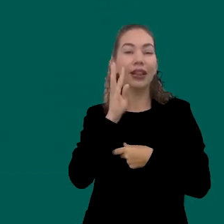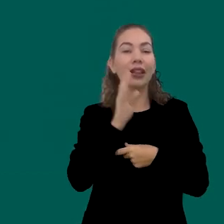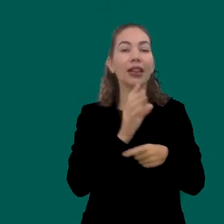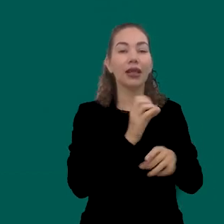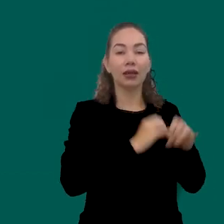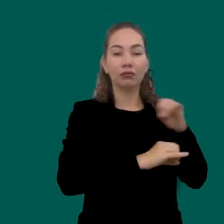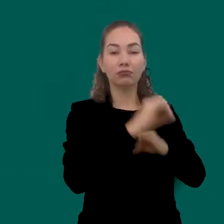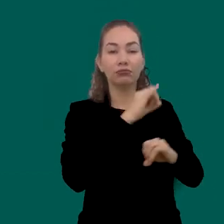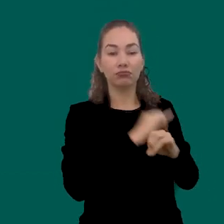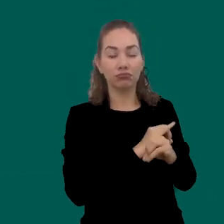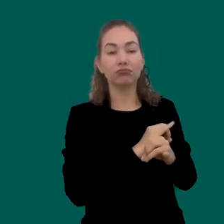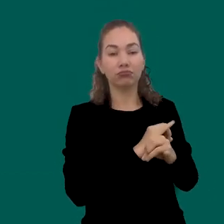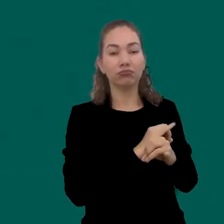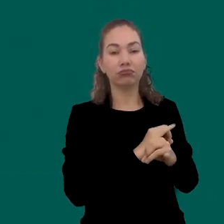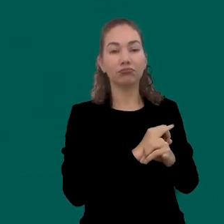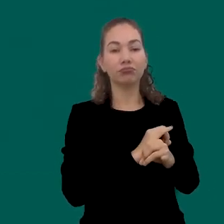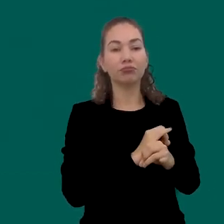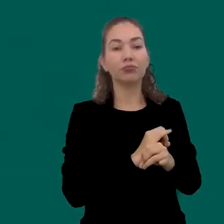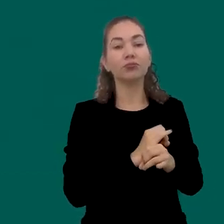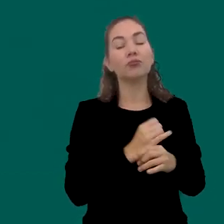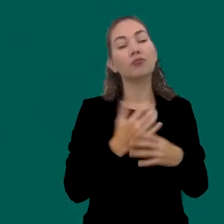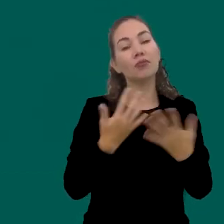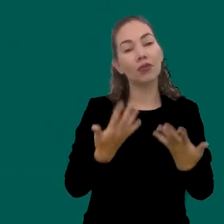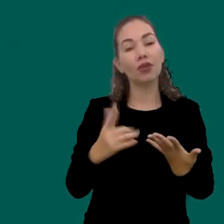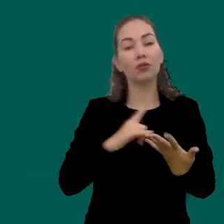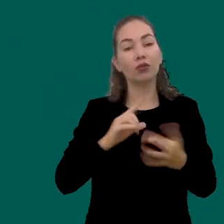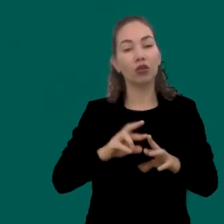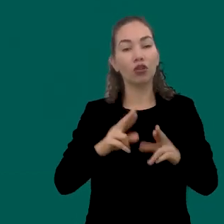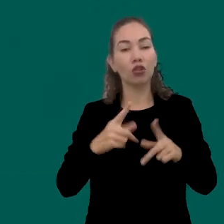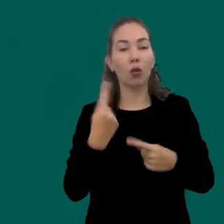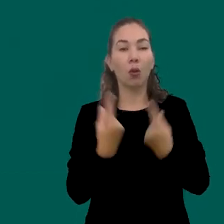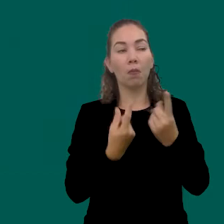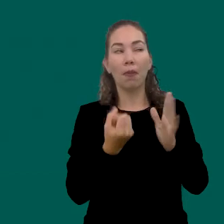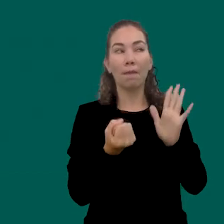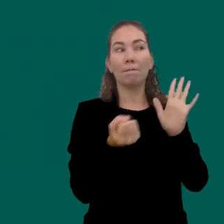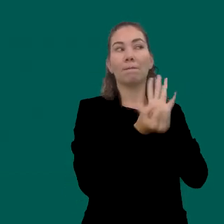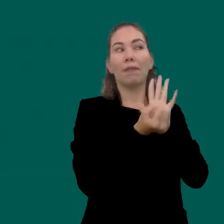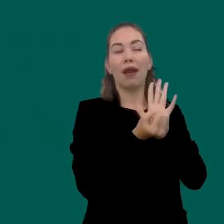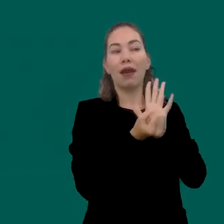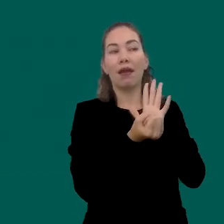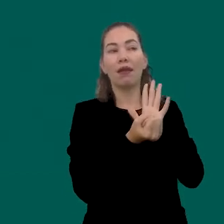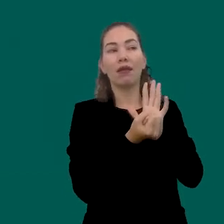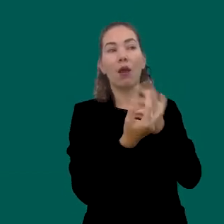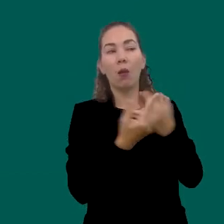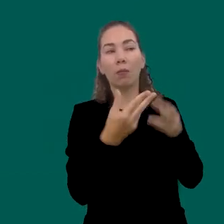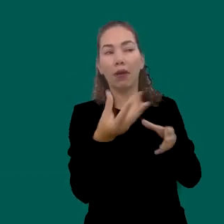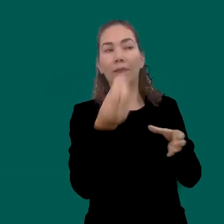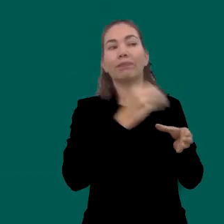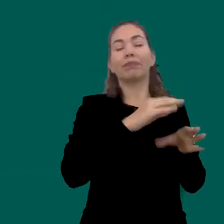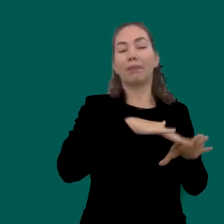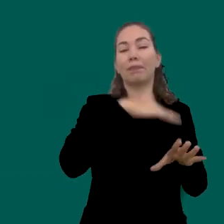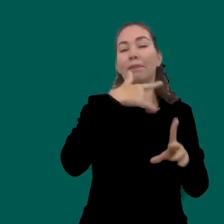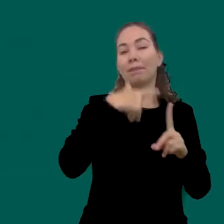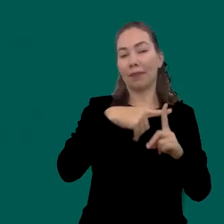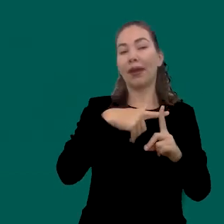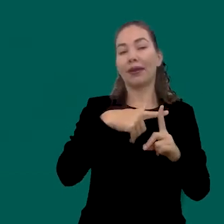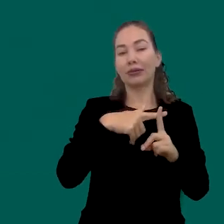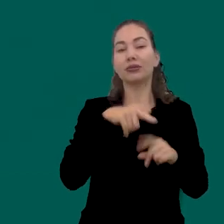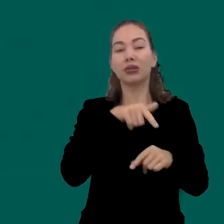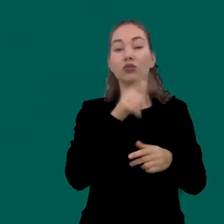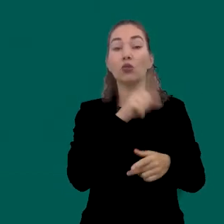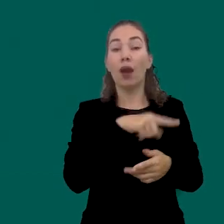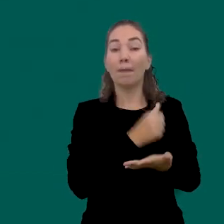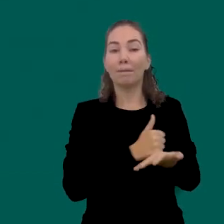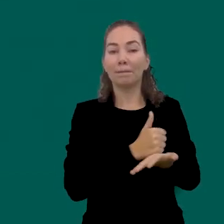ele quer experimentar algumas coisas. Então ele acaba às vezes trocando alguma marca, ele acaba adicionando alguma coisa a mais. Isso a gente percebe muito na nossa base